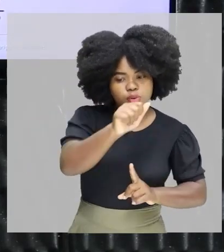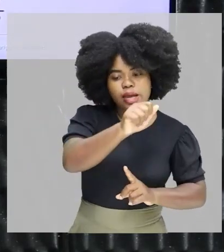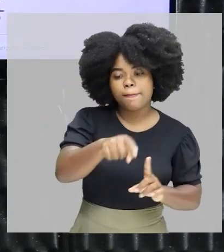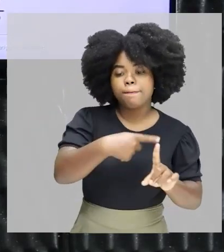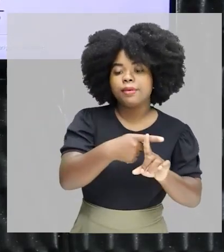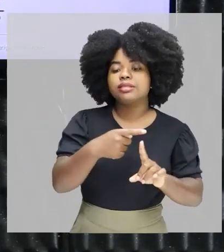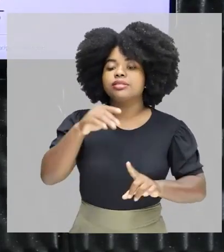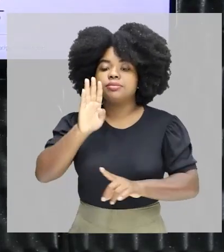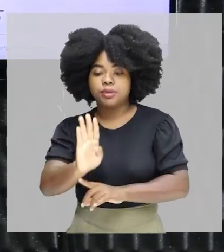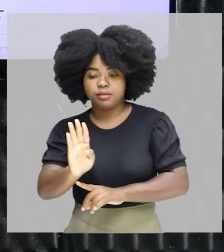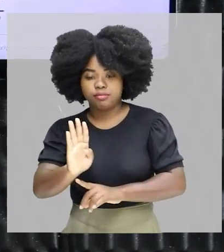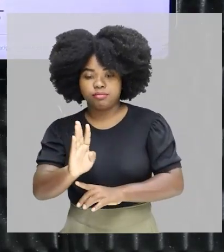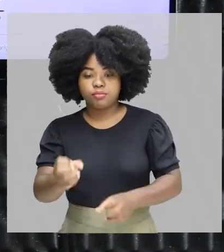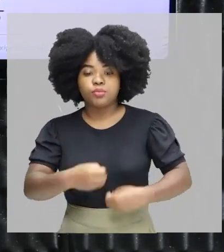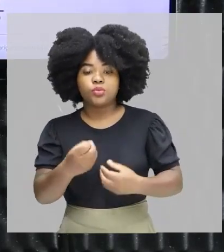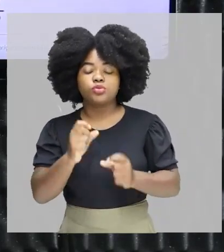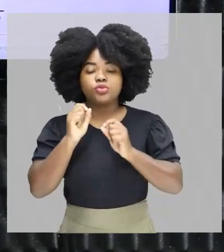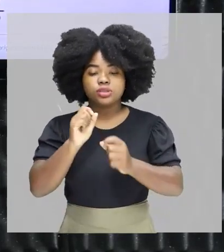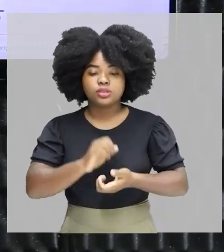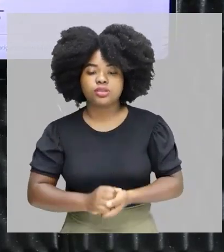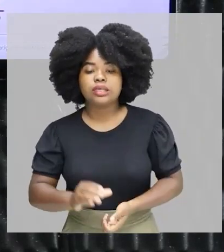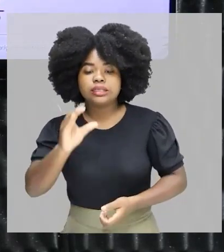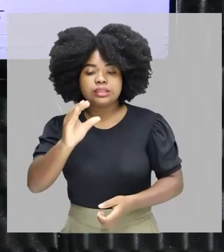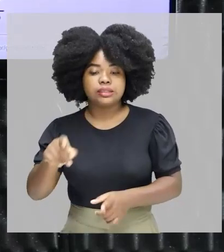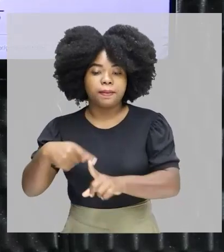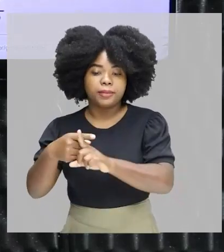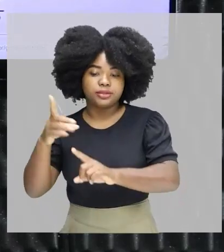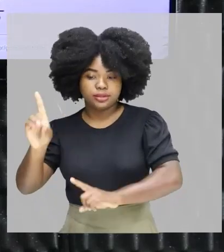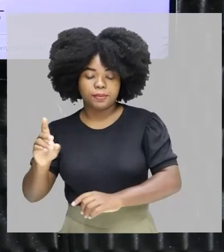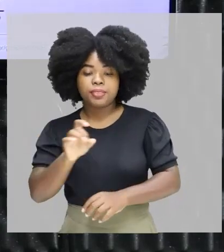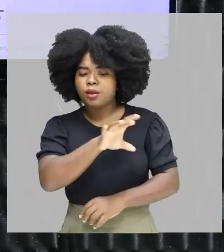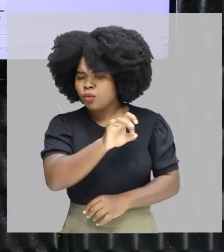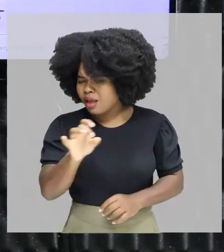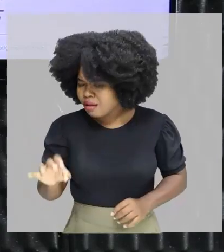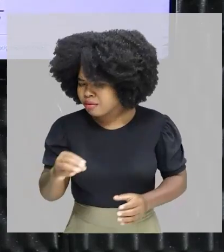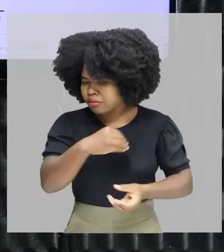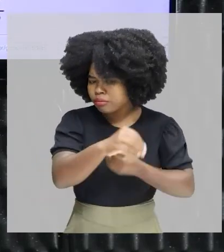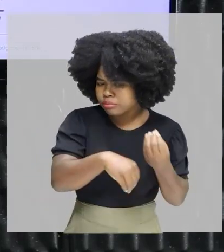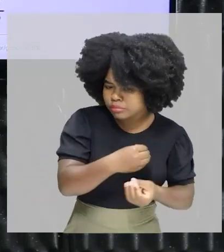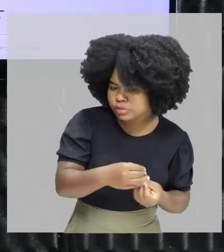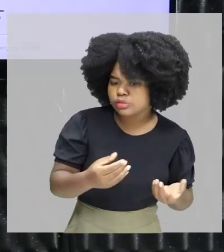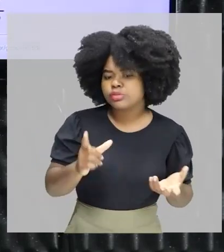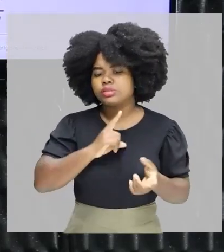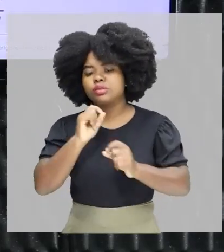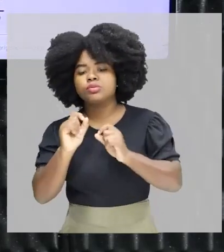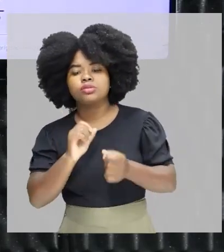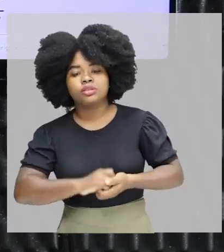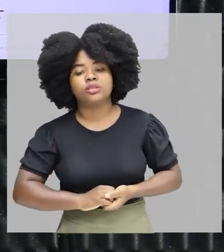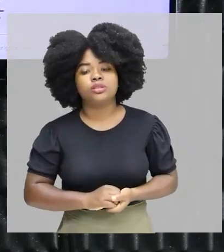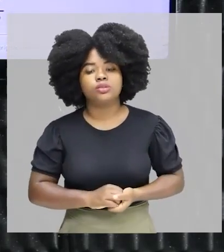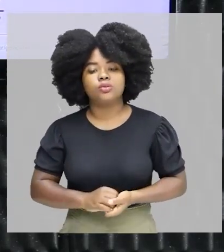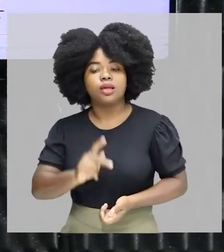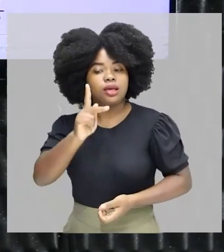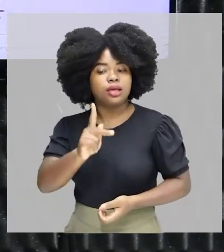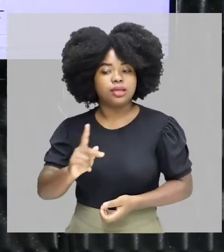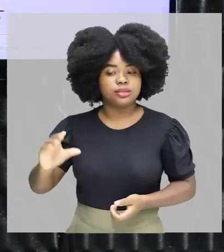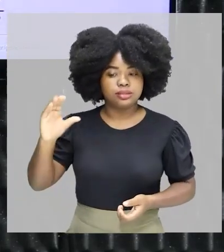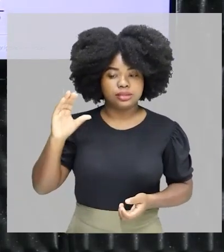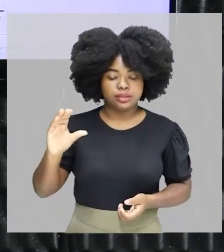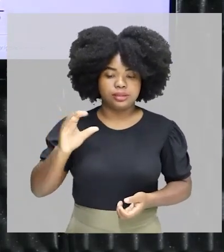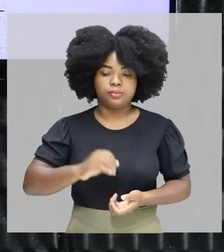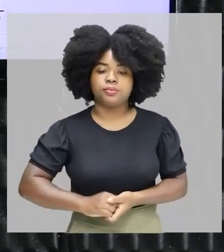B, produzindo, gerando C mais D. Cada componente com seu respectivo coeficiente